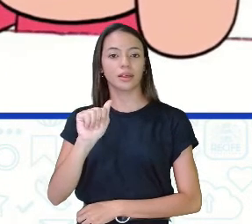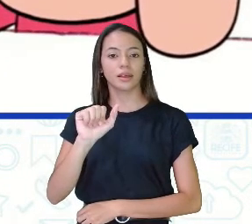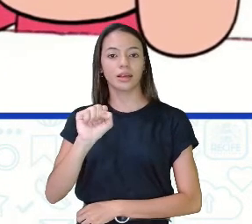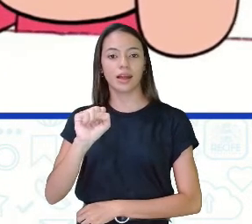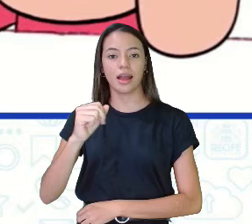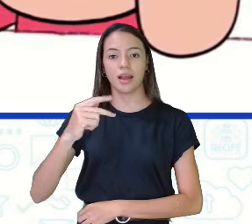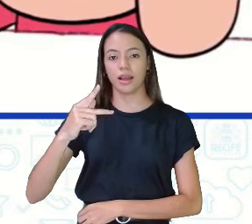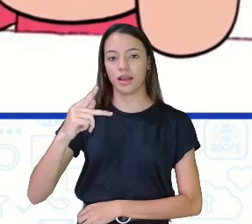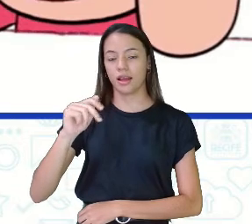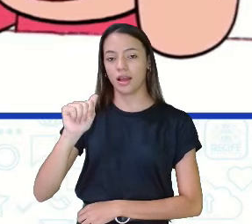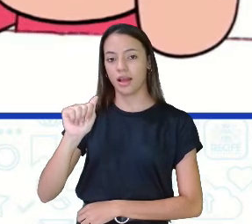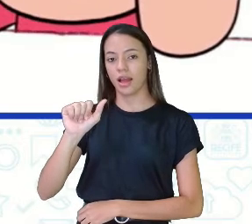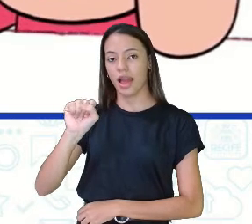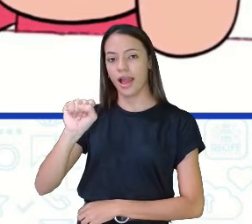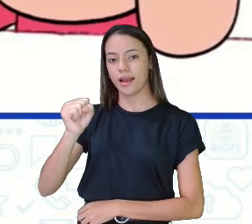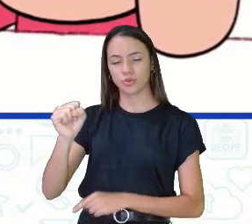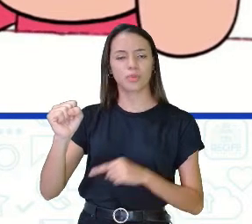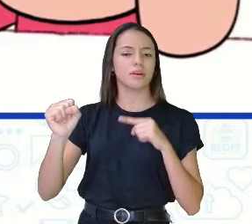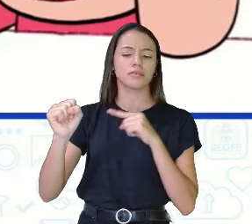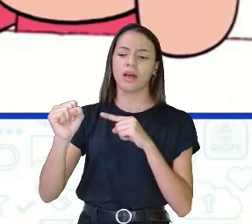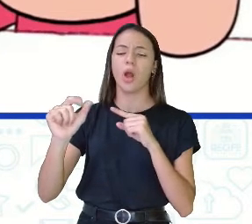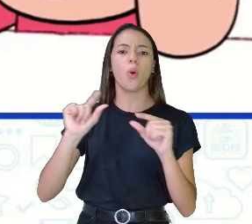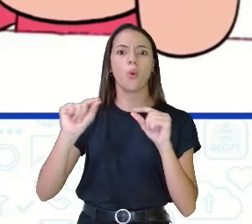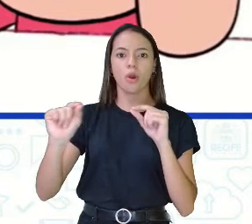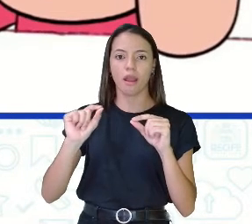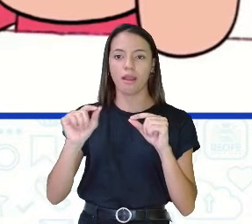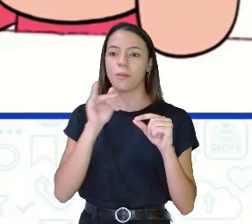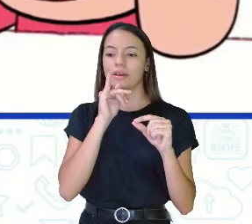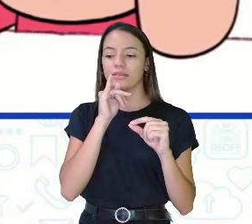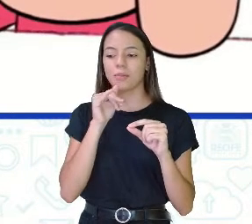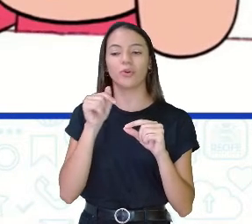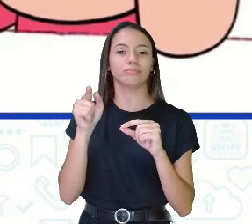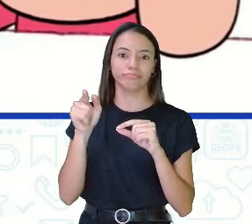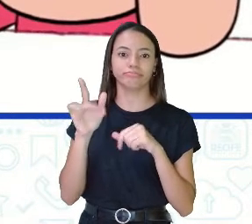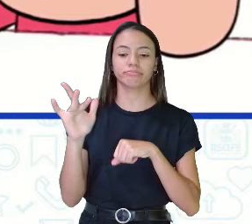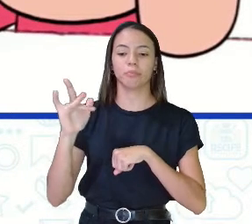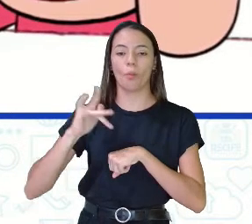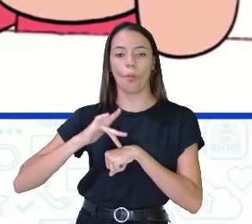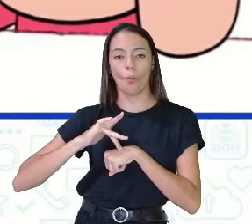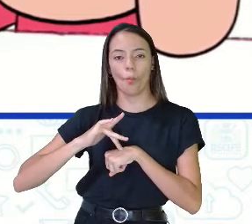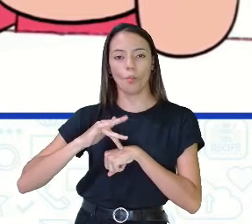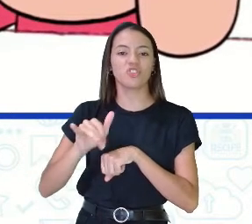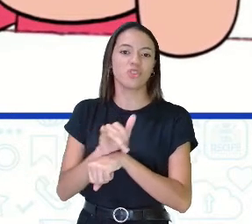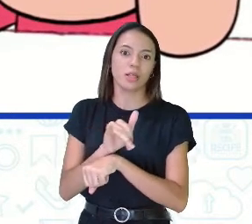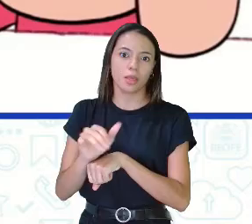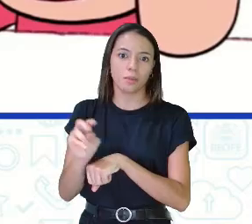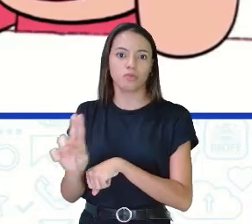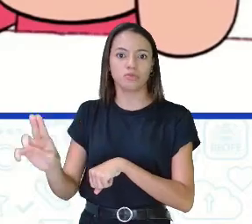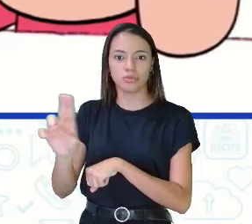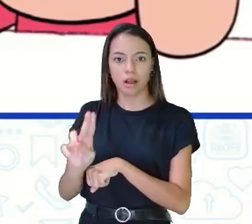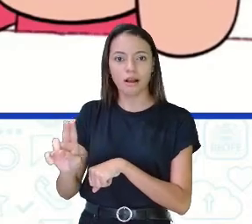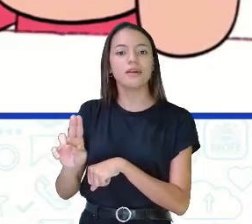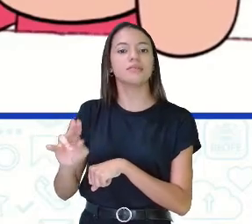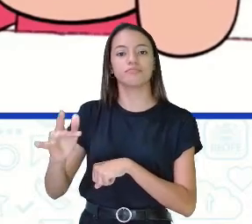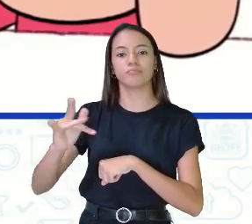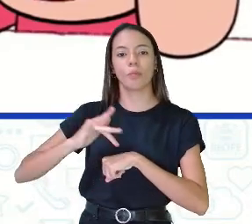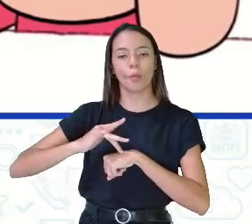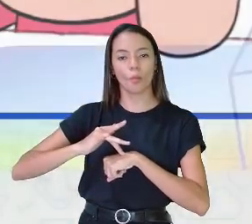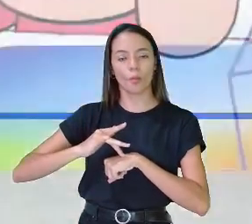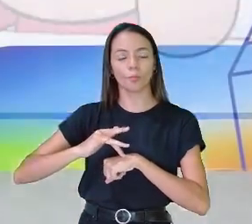é um dos marcadores de ironia, digamos assim. Então, a ironia seria essa figura